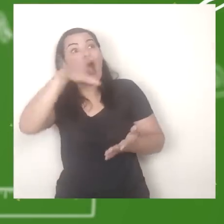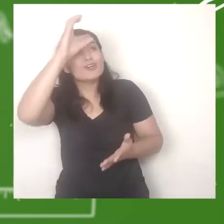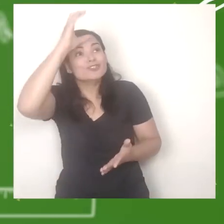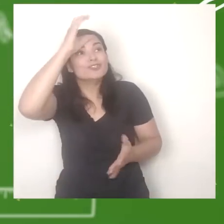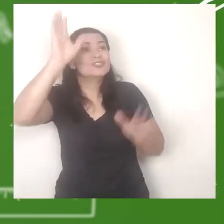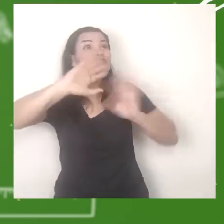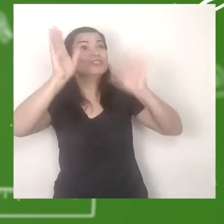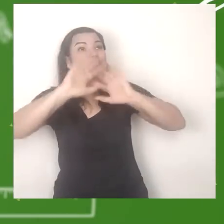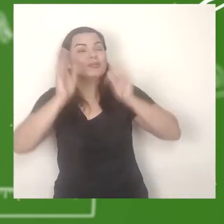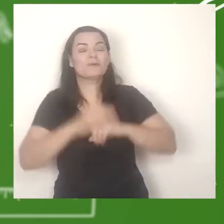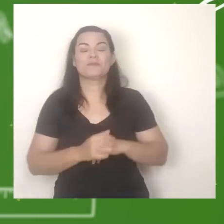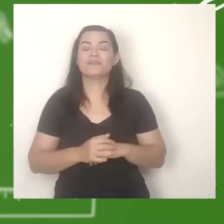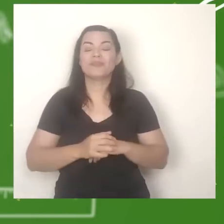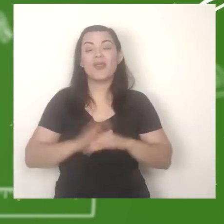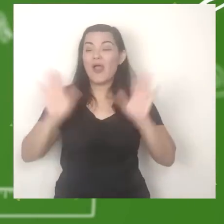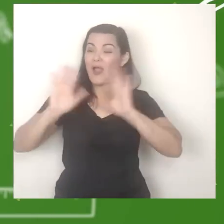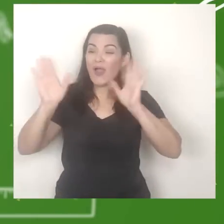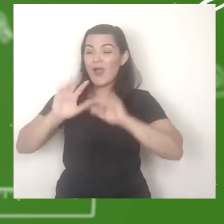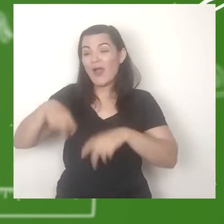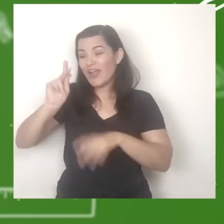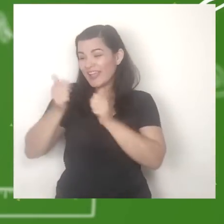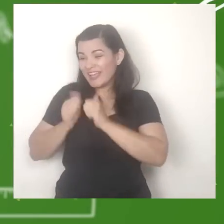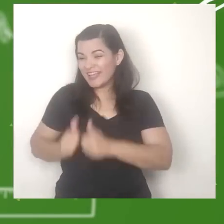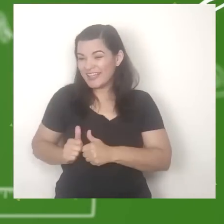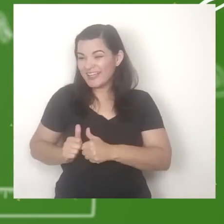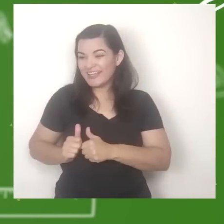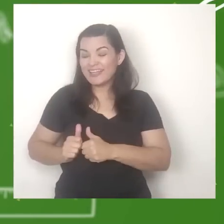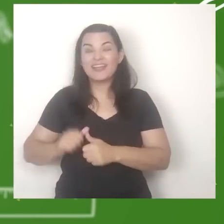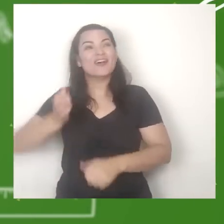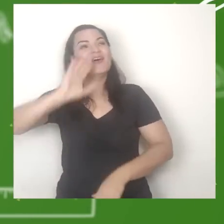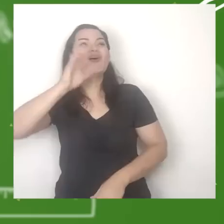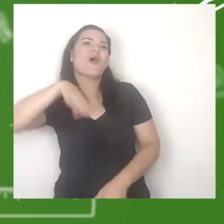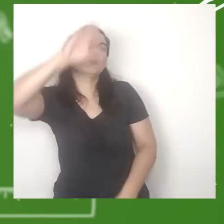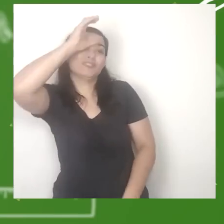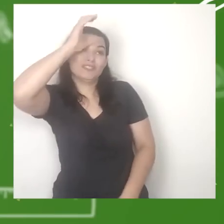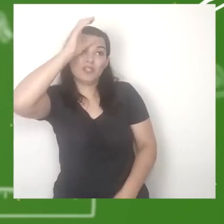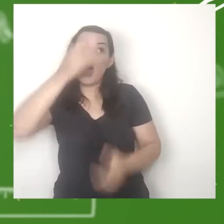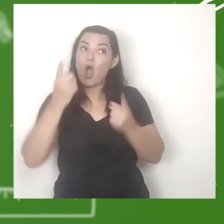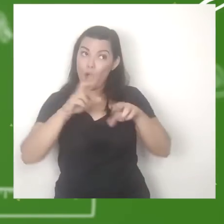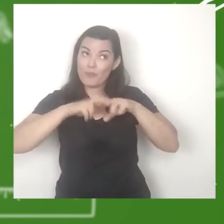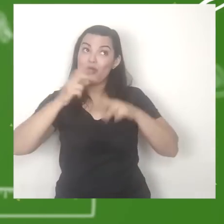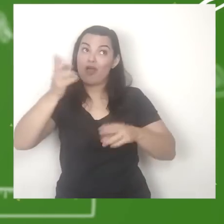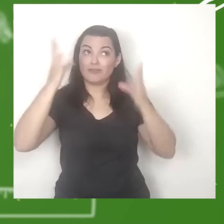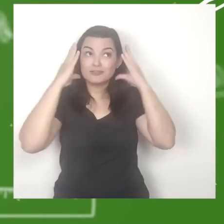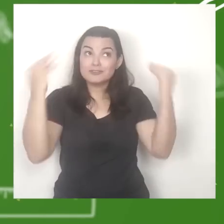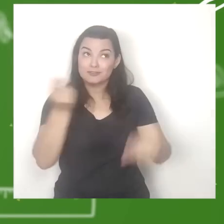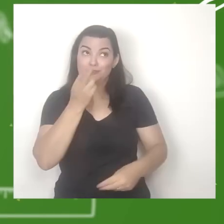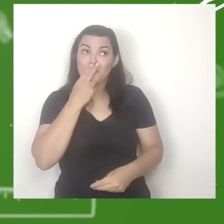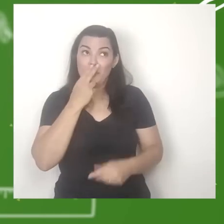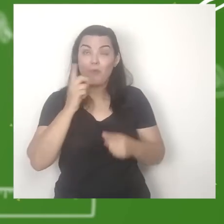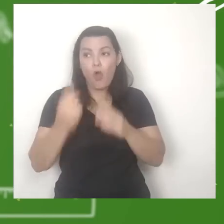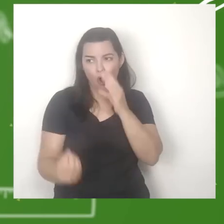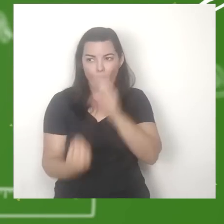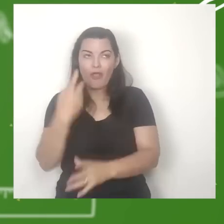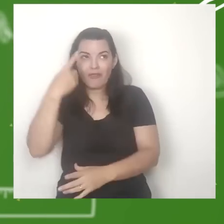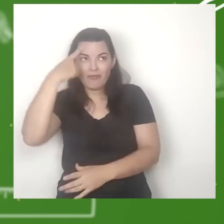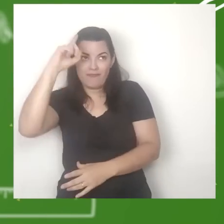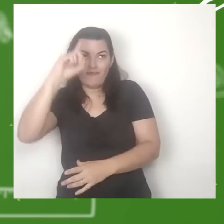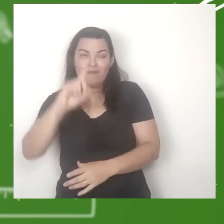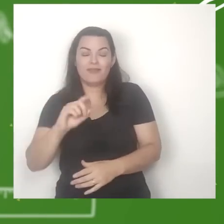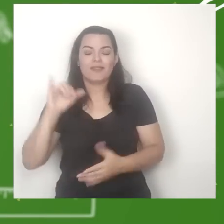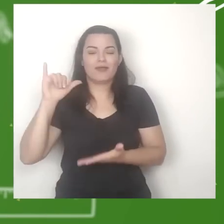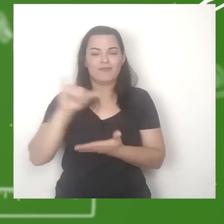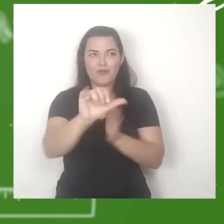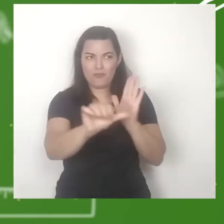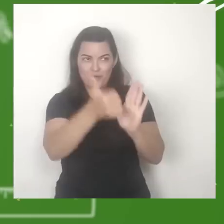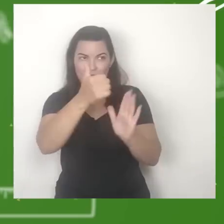Olha lá, o tio Leopoldo! Oi, Kika! Oi, tio! Graças ao Santos Dumont, o inventor